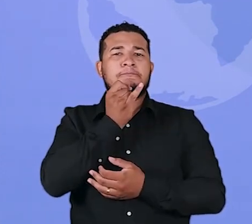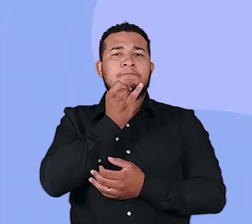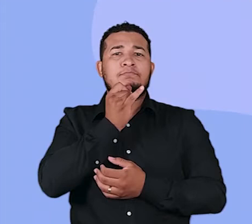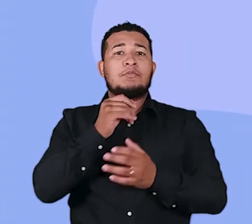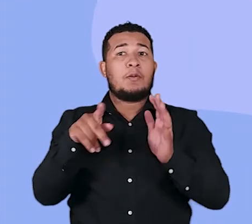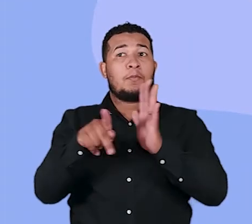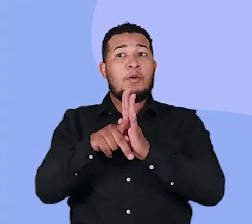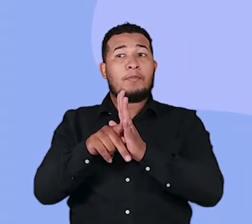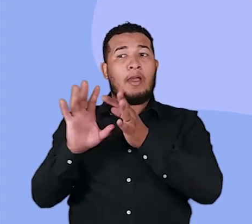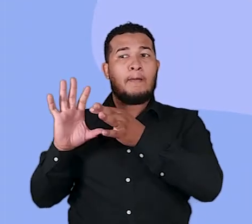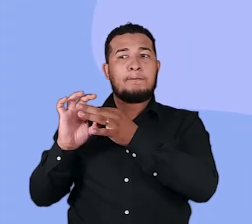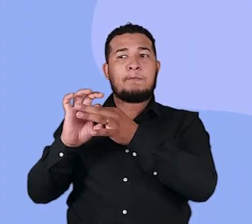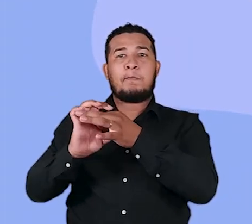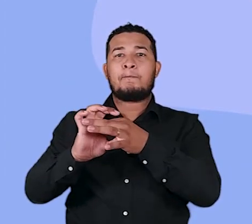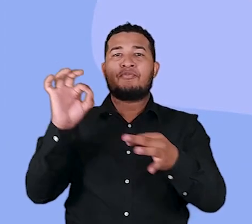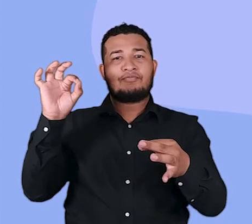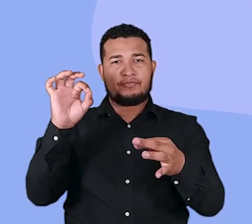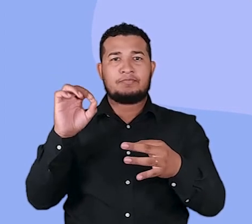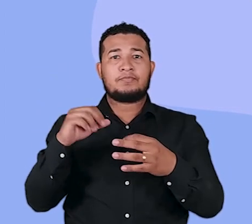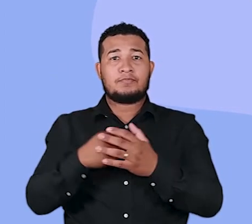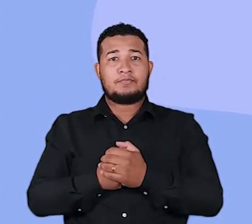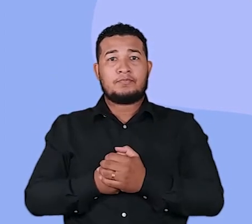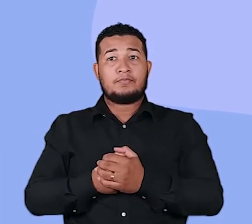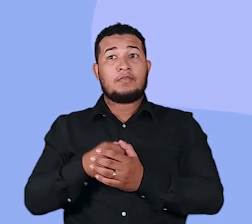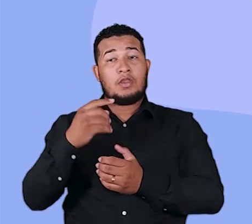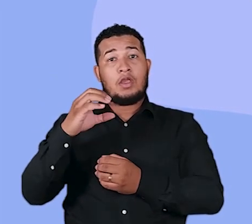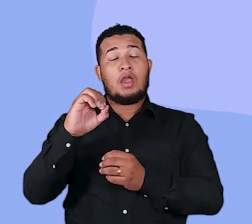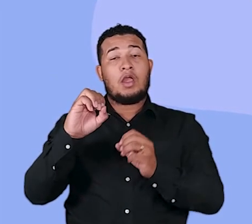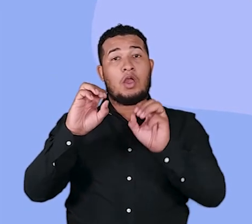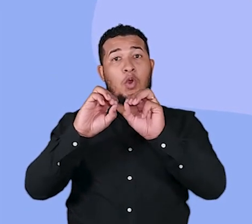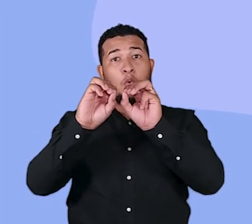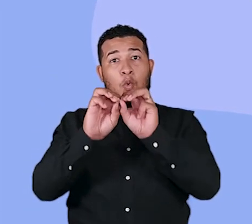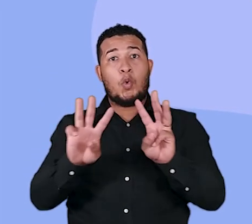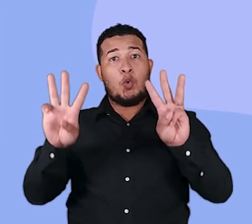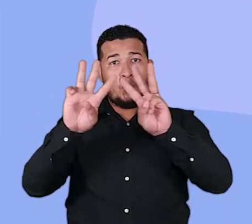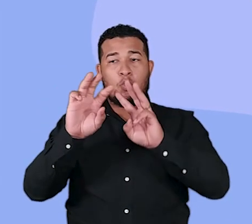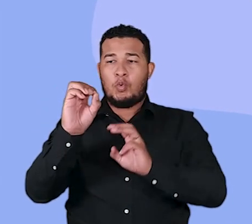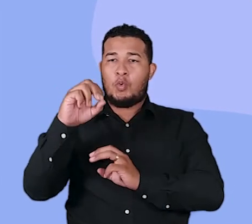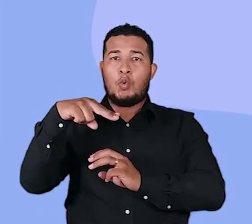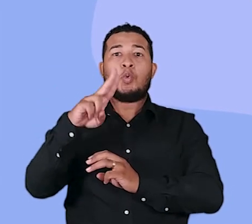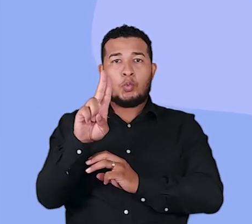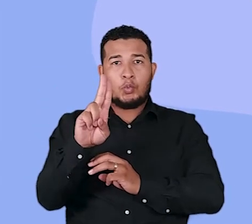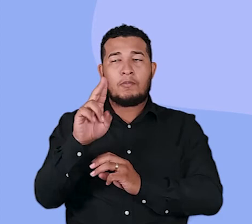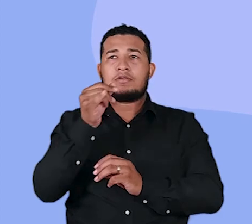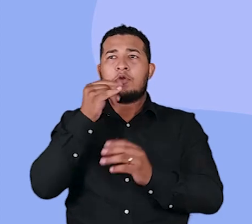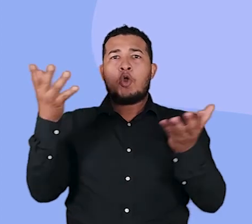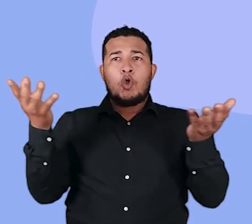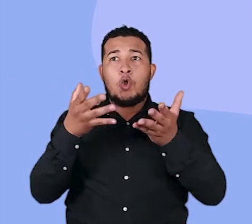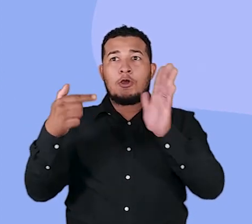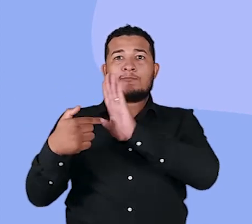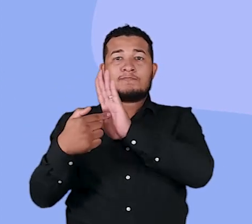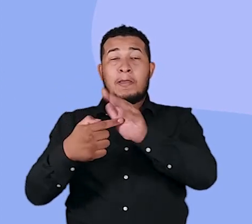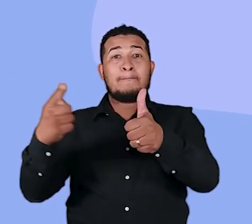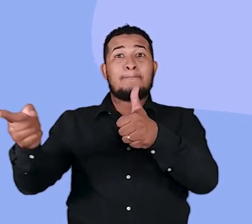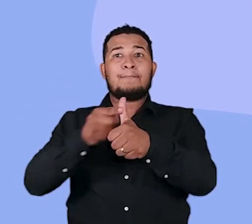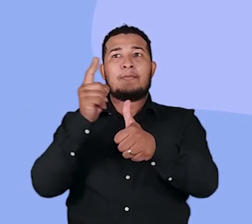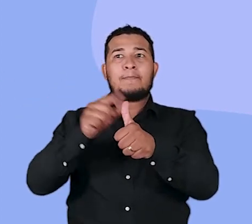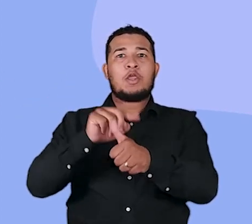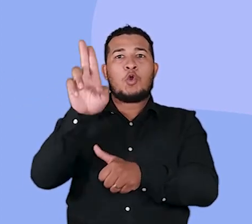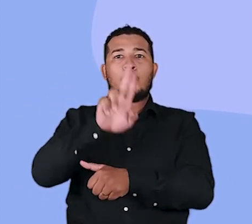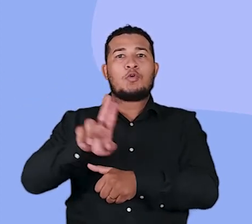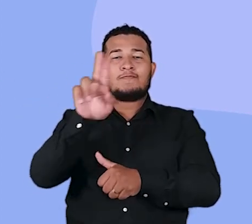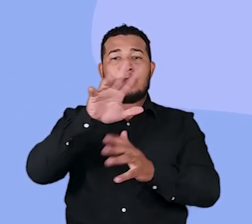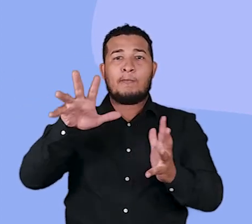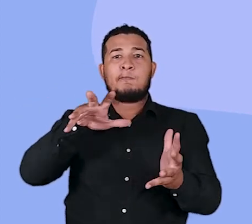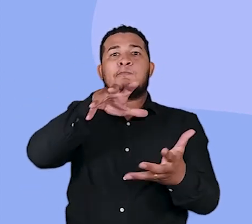aí, exemplo de incoerência textual. A ONU apresentou hoje a primeira universidade